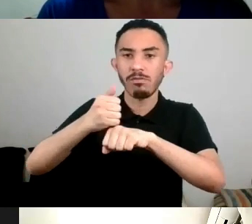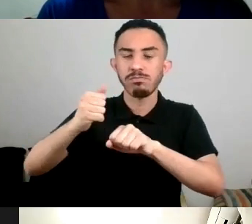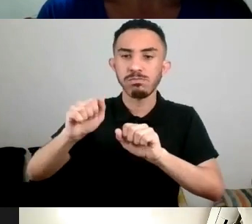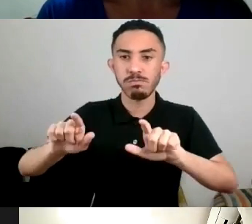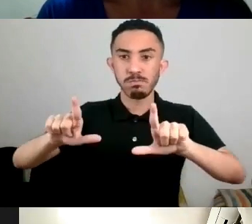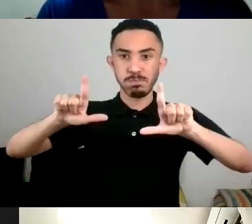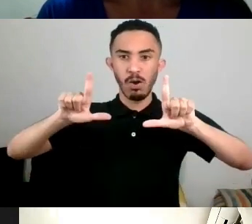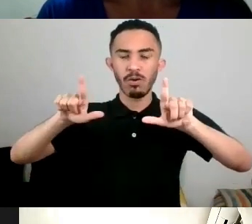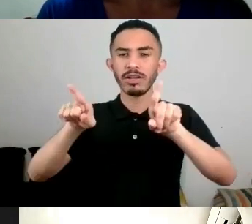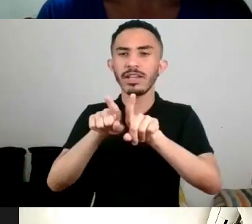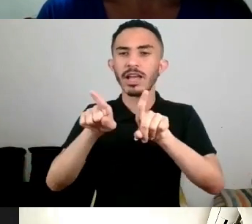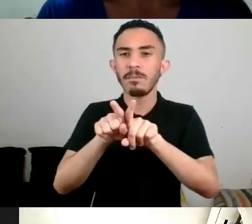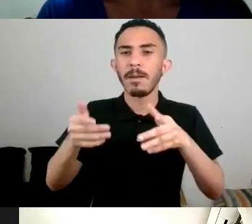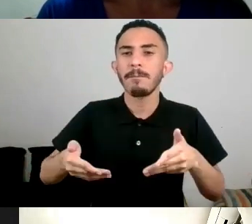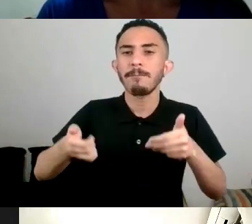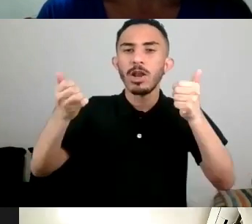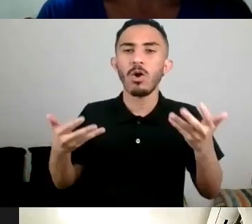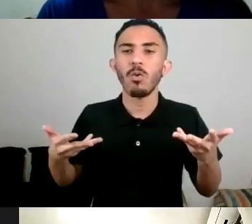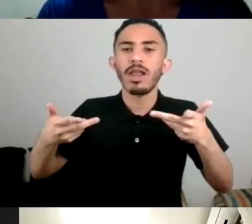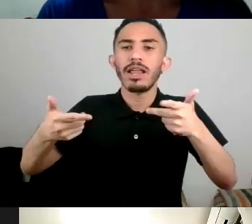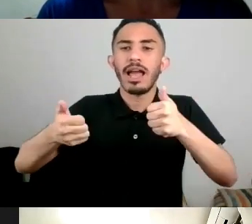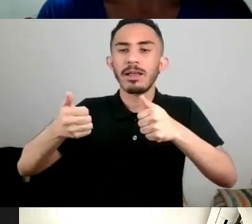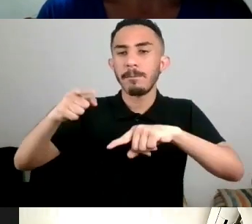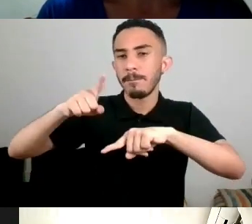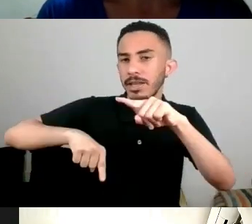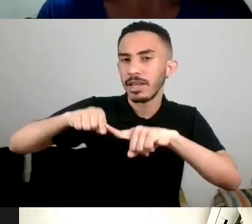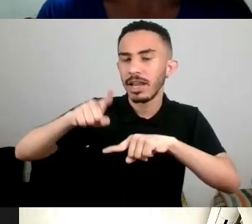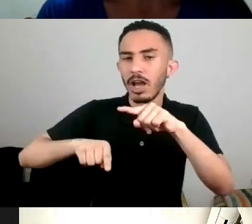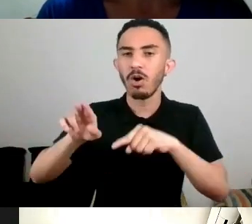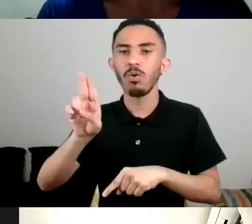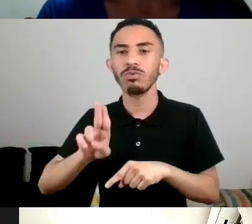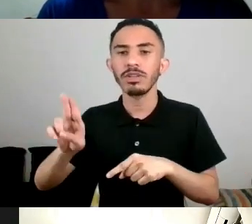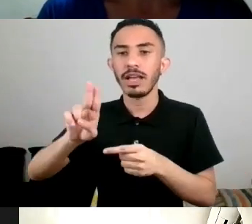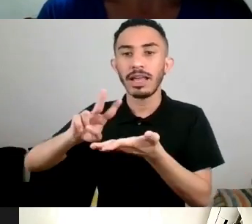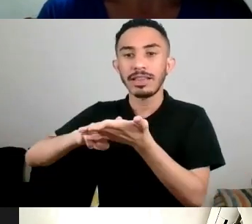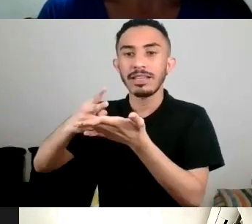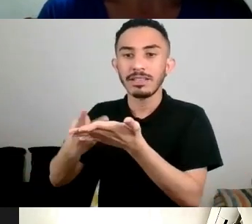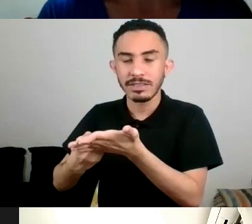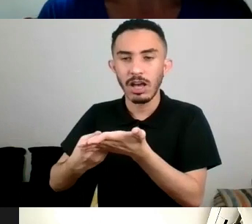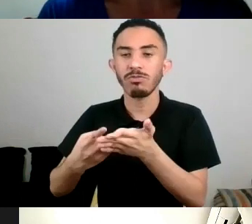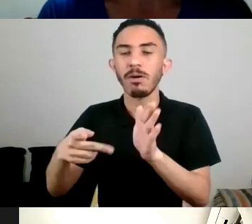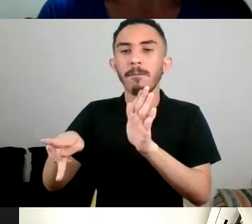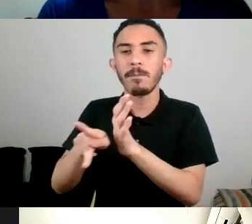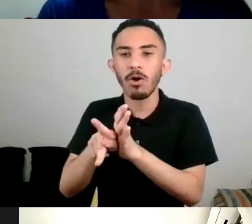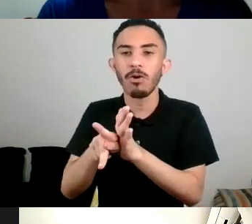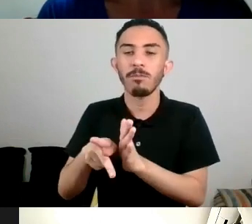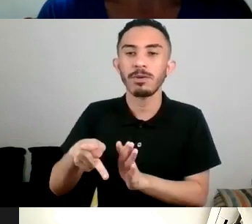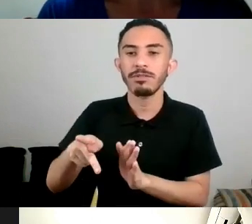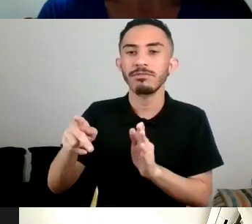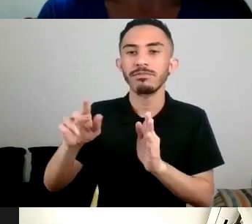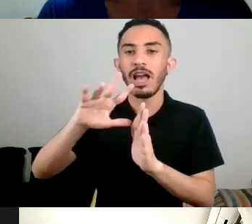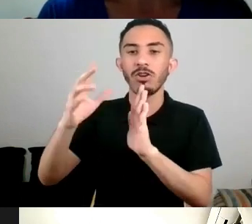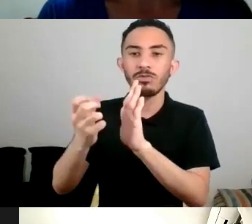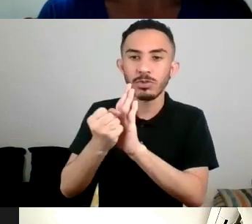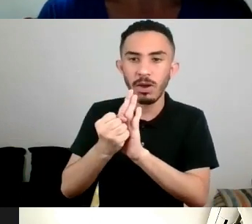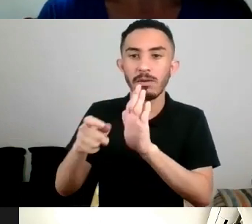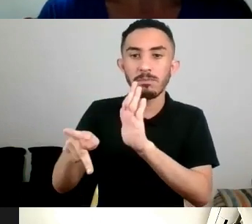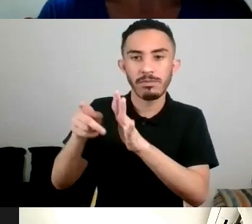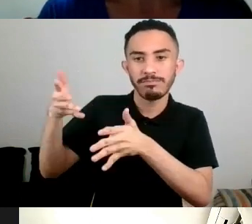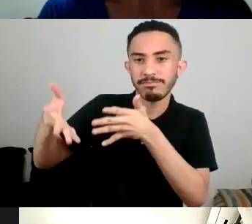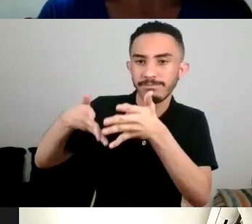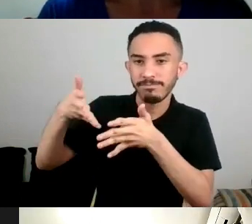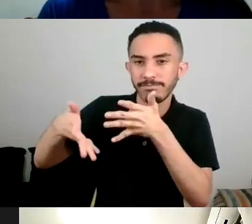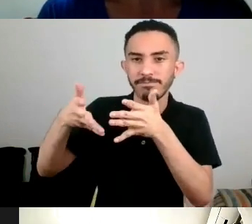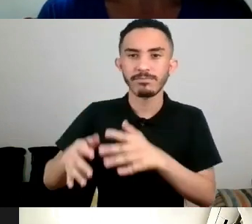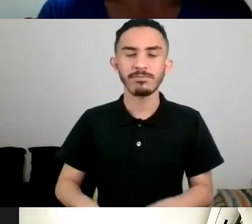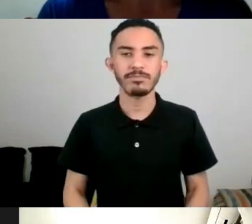e proporcionando uma melhor qualidade do material, por meio da tradução audiovisual da língua de sinais.